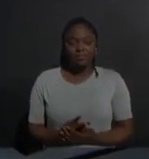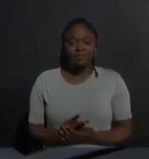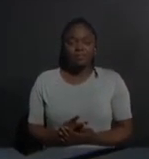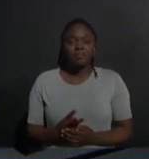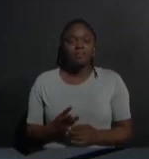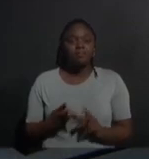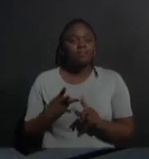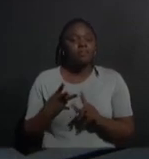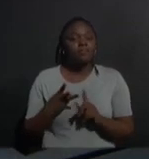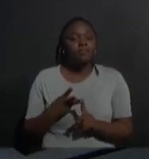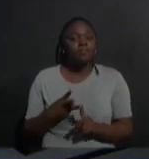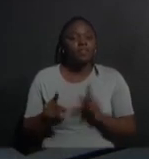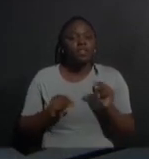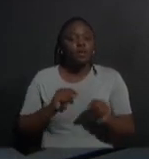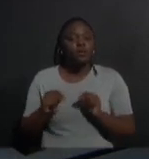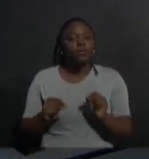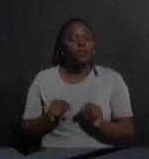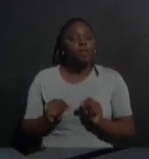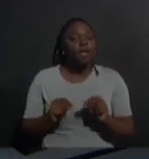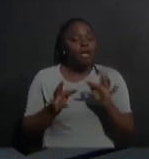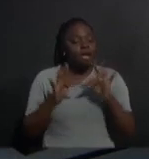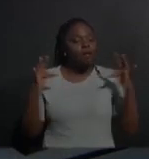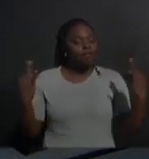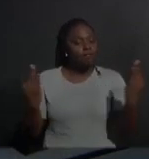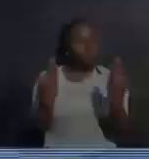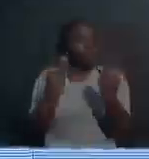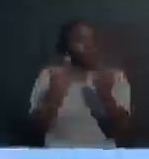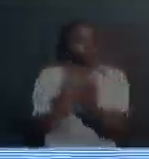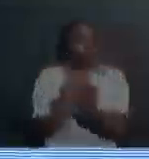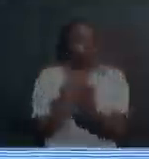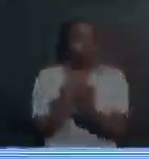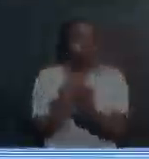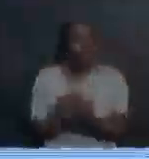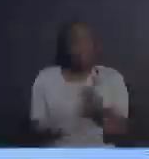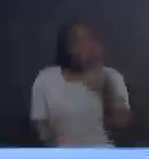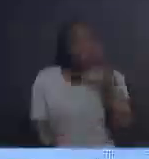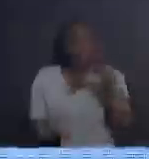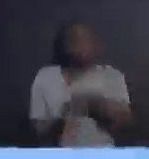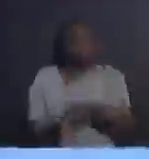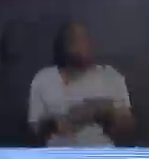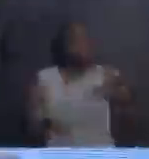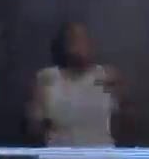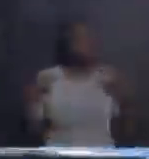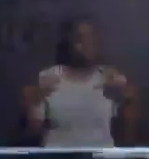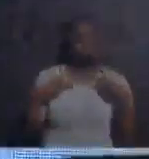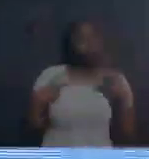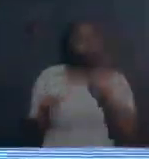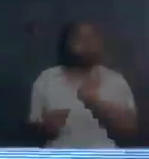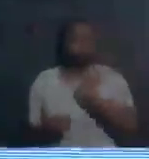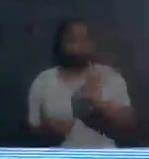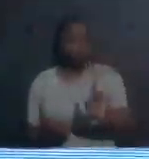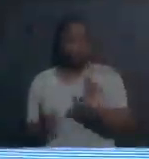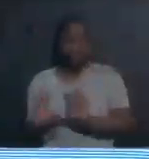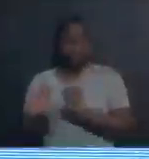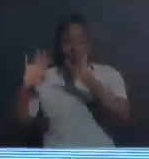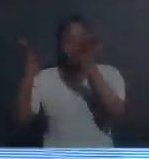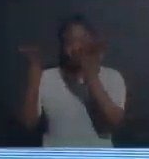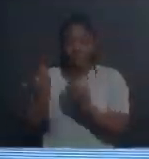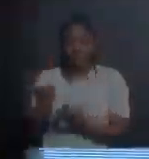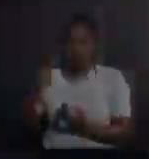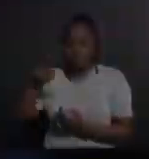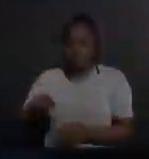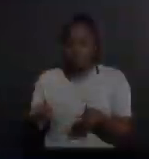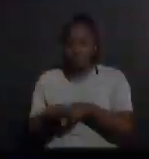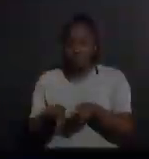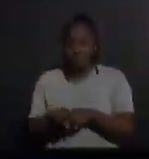o resgate do conceito de família. Sem forçação de barra, é o fim do individualismo, é a celebração do outro.